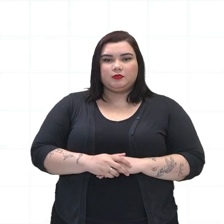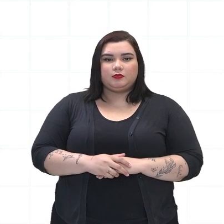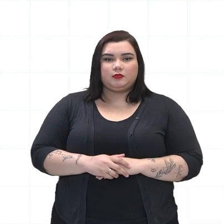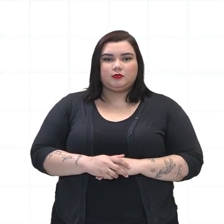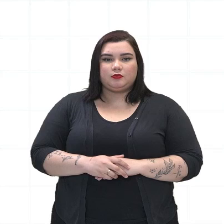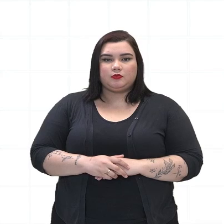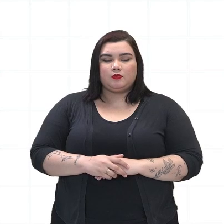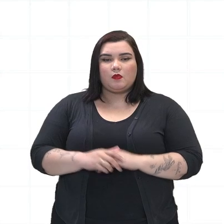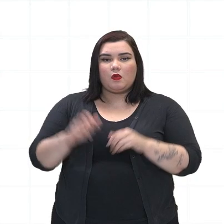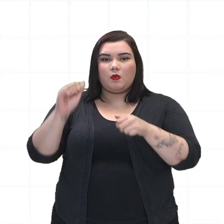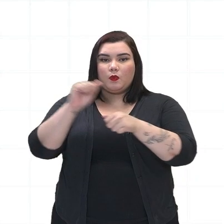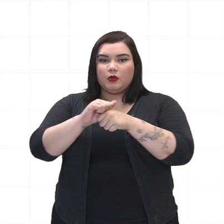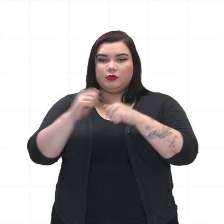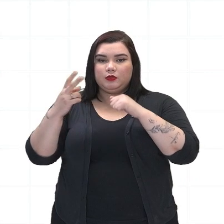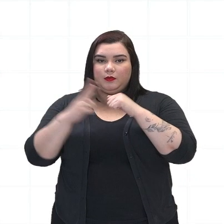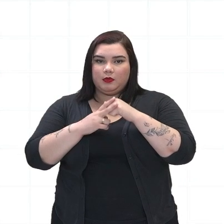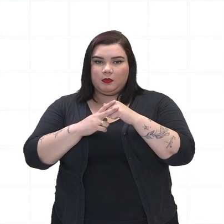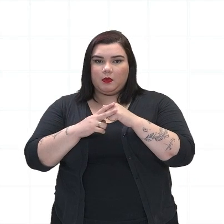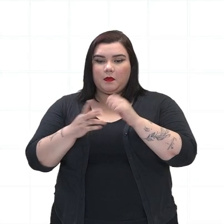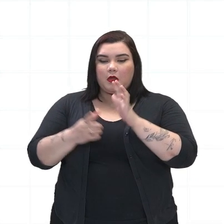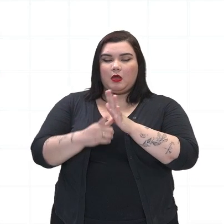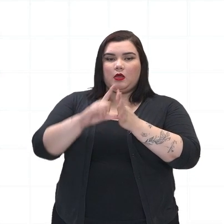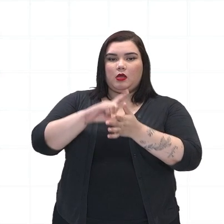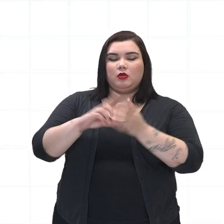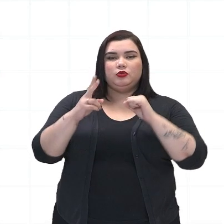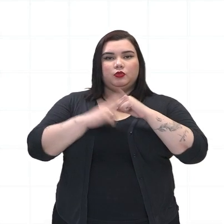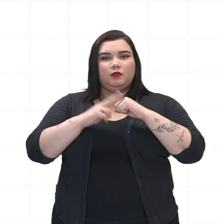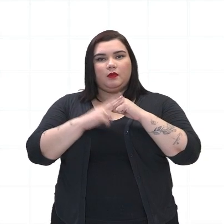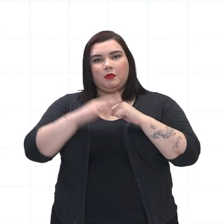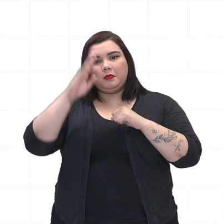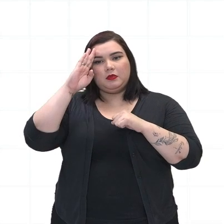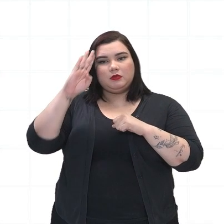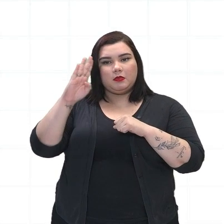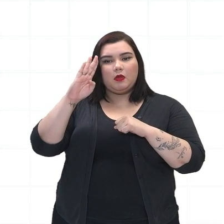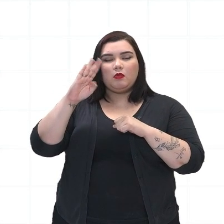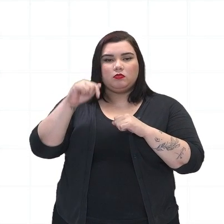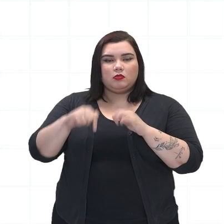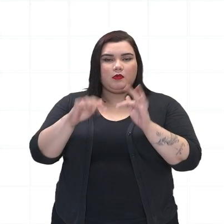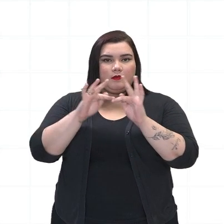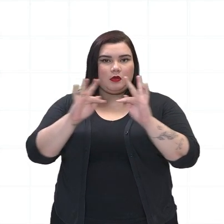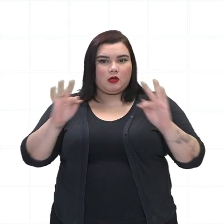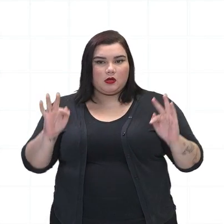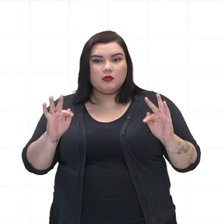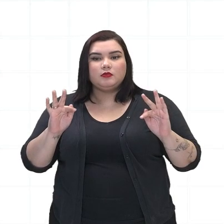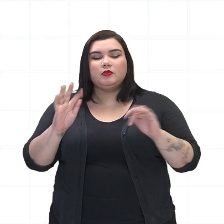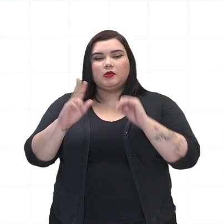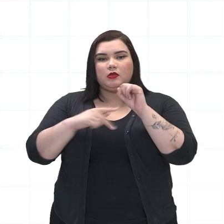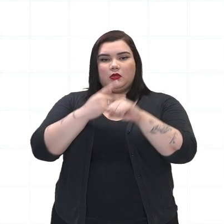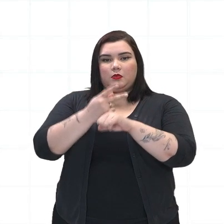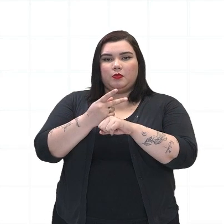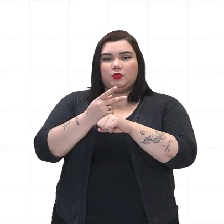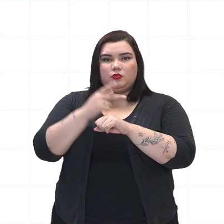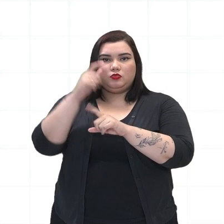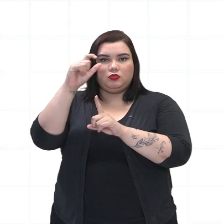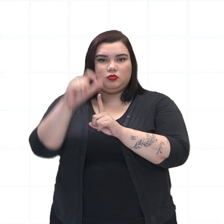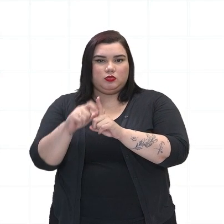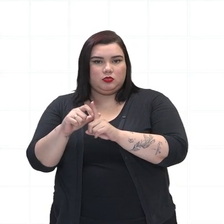o advérbio de frequência vem antes do verbo principal e depois do sujeito.